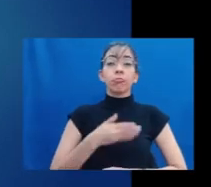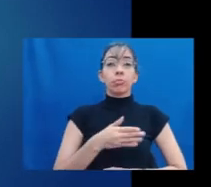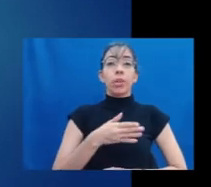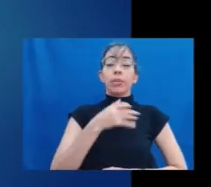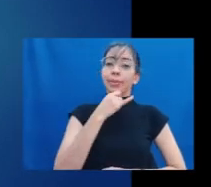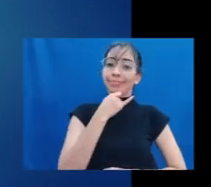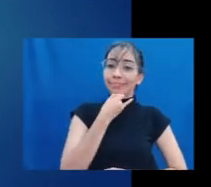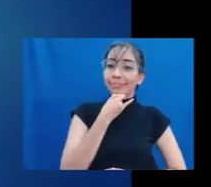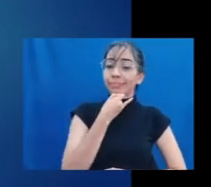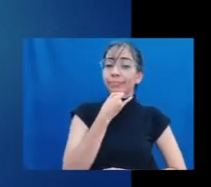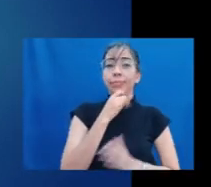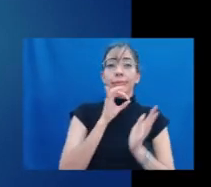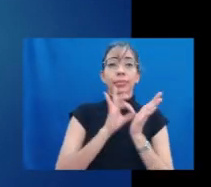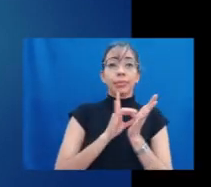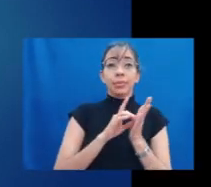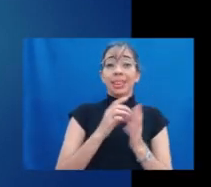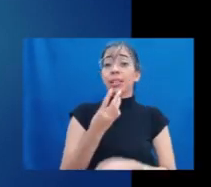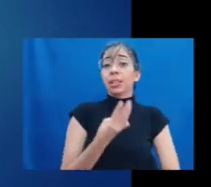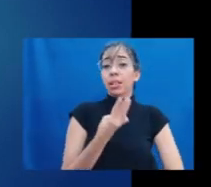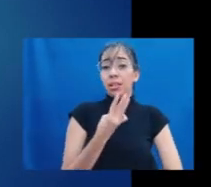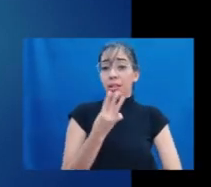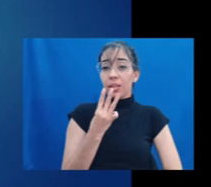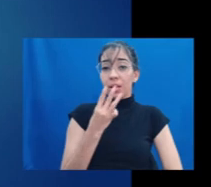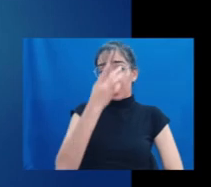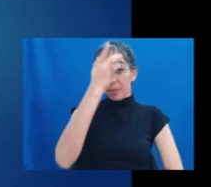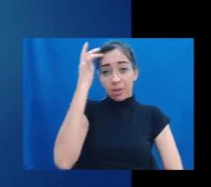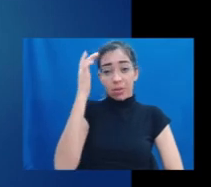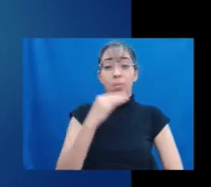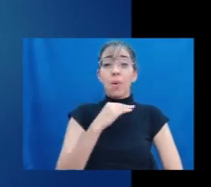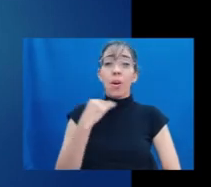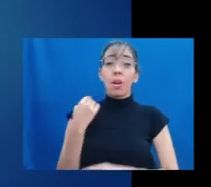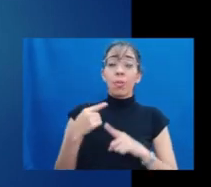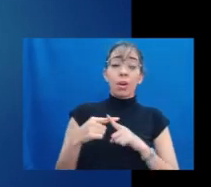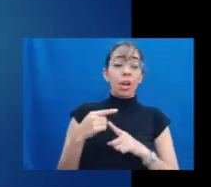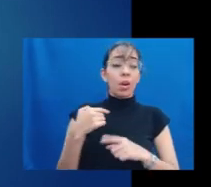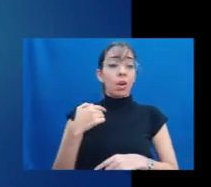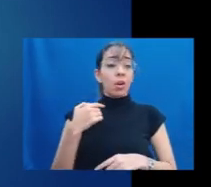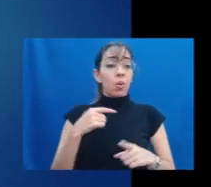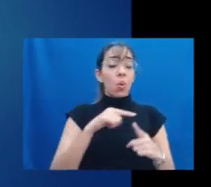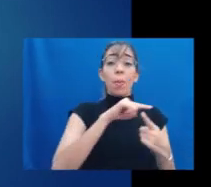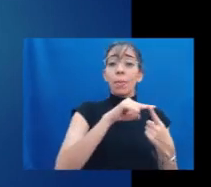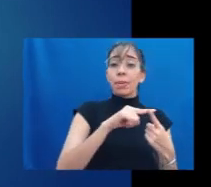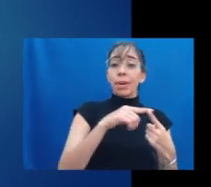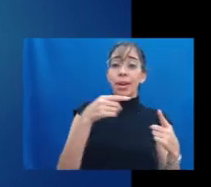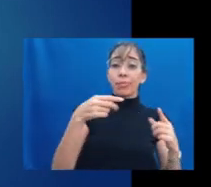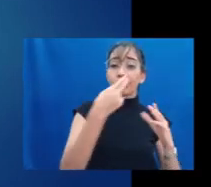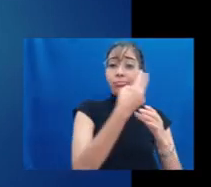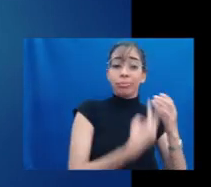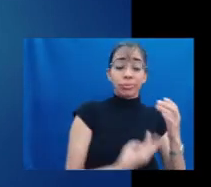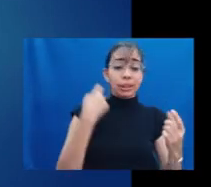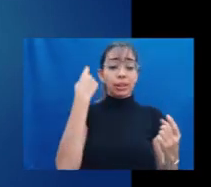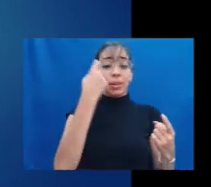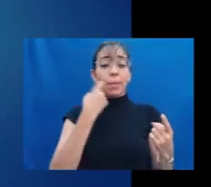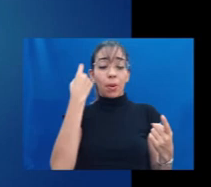foi realmente muito triste, porque 3 pessoas acabaram morrendo, um ficou preocupado pelo outro, um entrou, o outro entrou, o terceiro entrou. Então, ou seja,